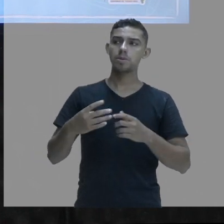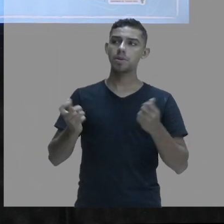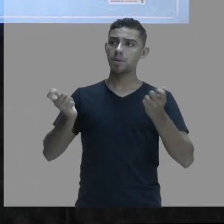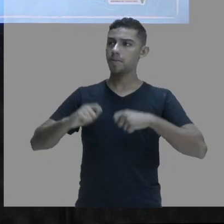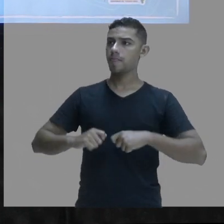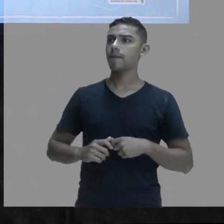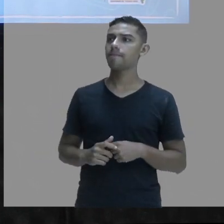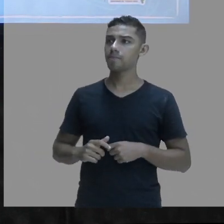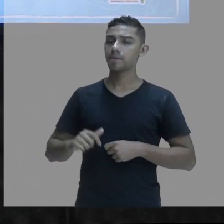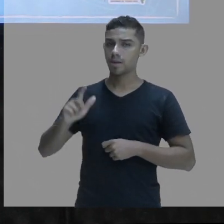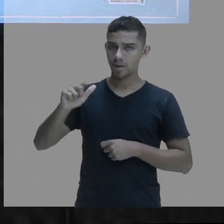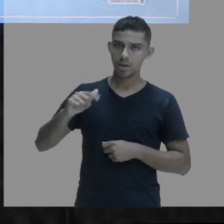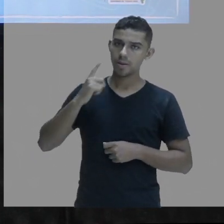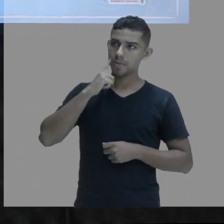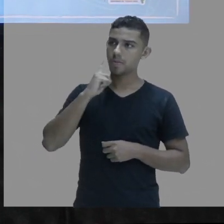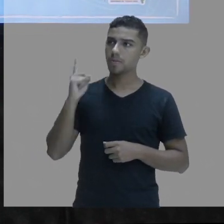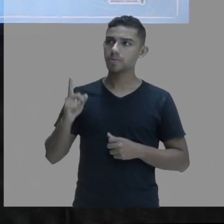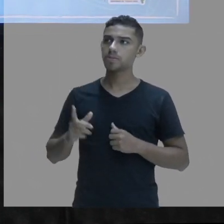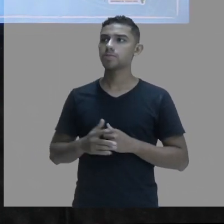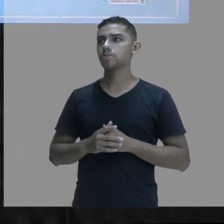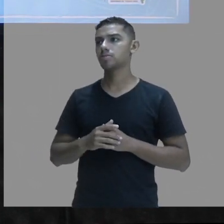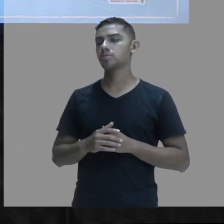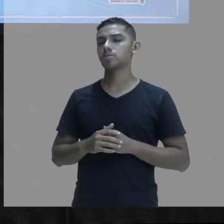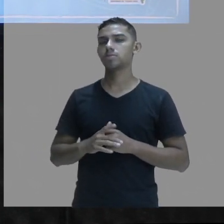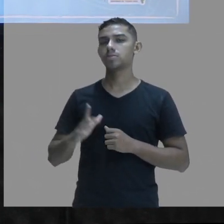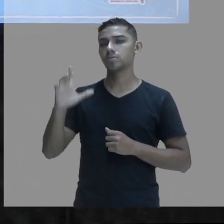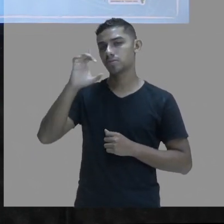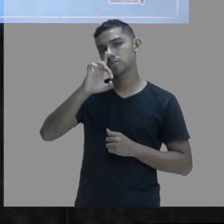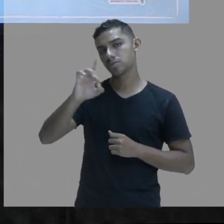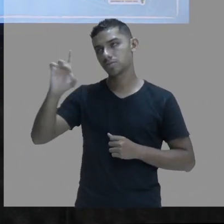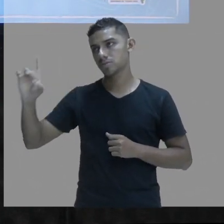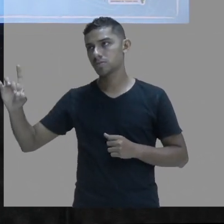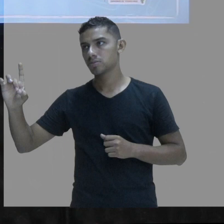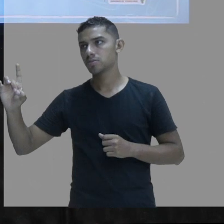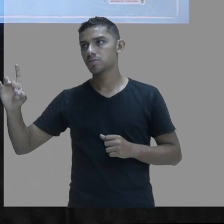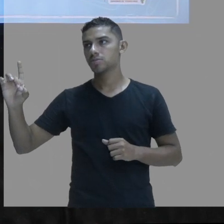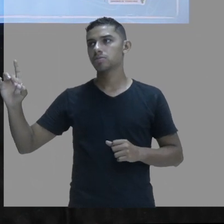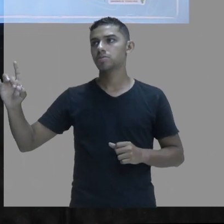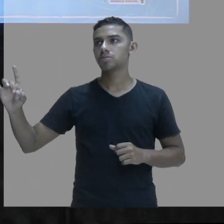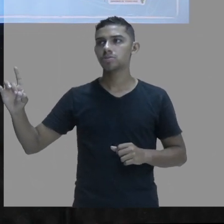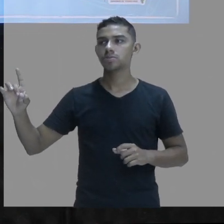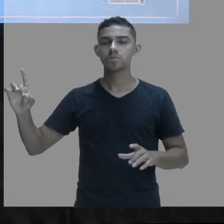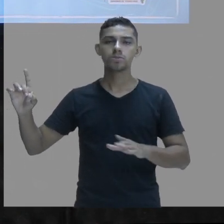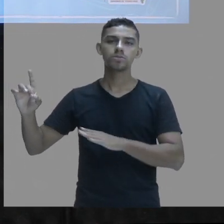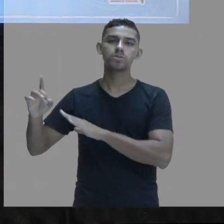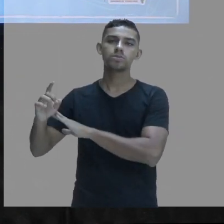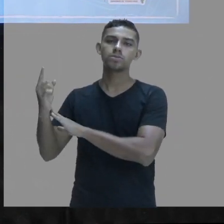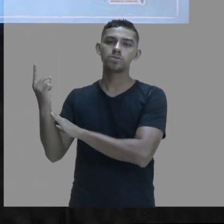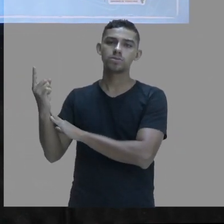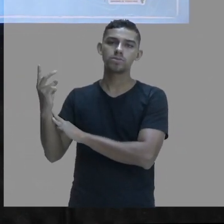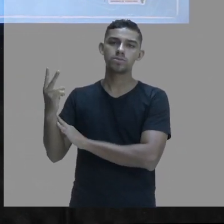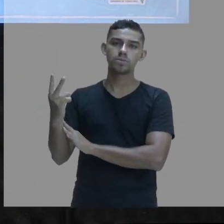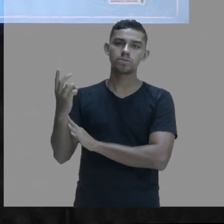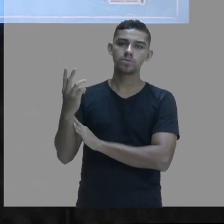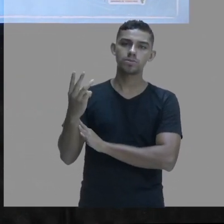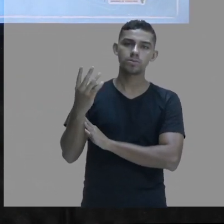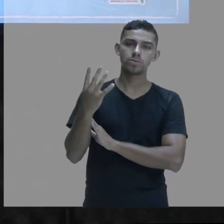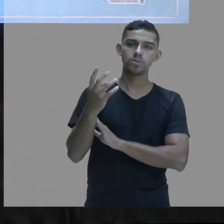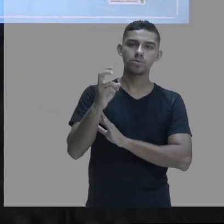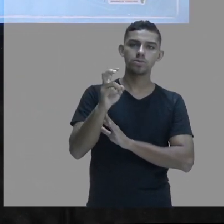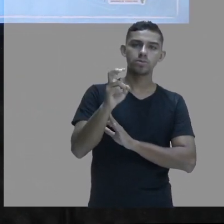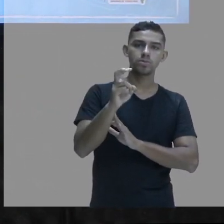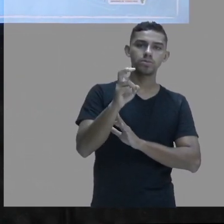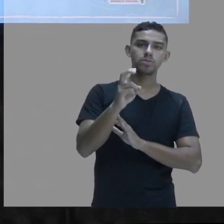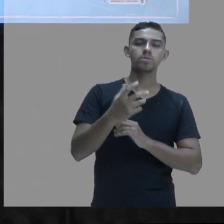Então, aqui a extremidade mais próxima é a extremidade direita. Então, por lá, eu começo a numeração. 1, 2, 3, 4,